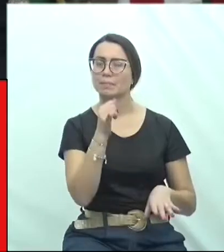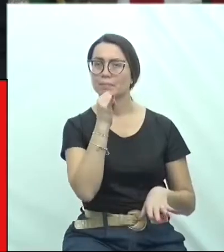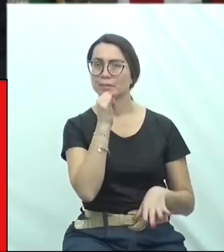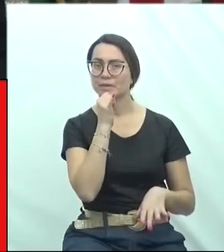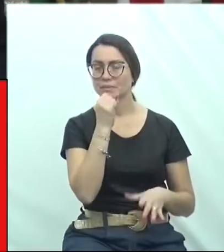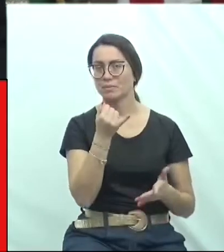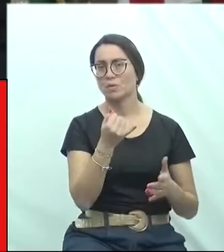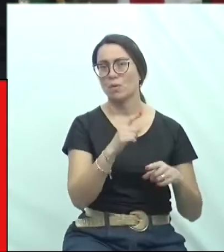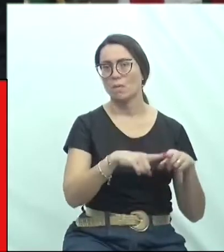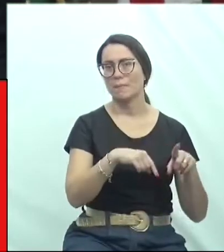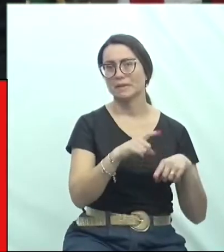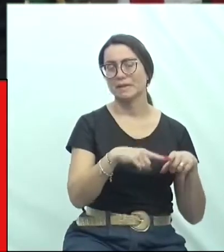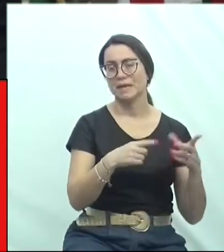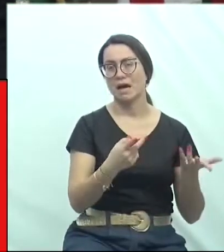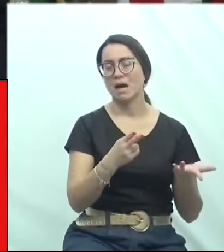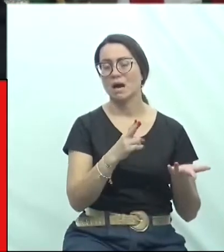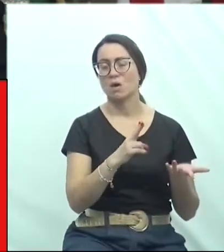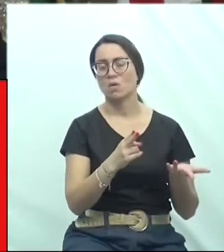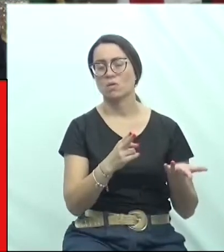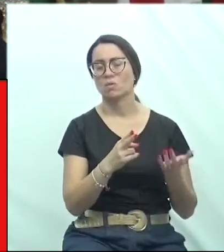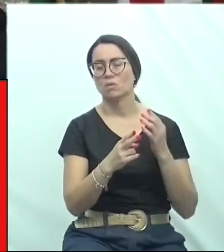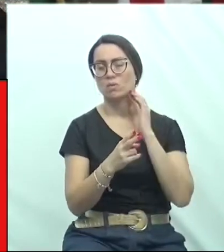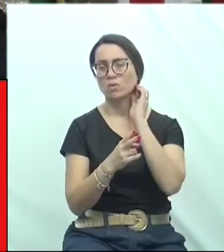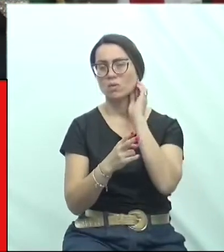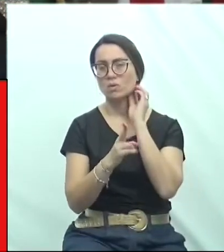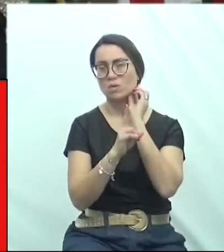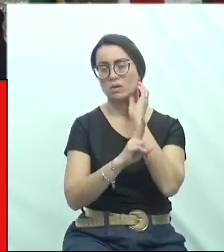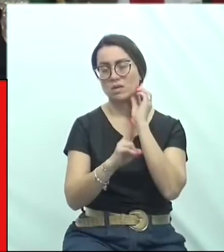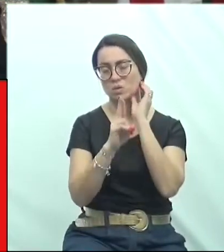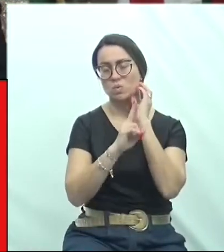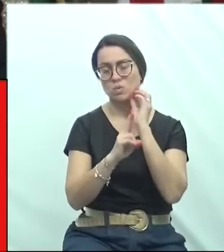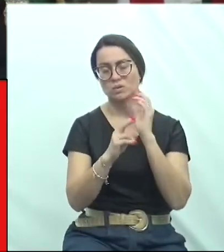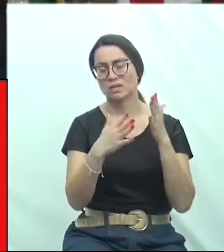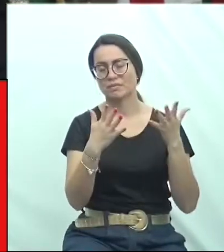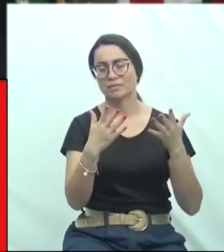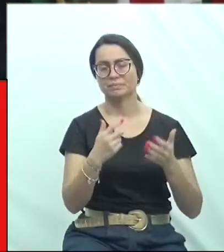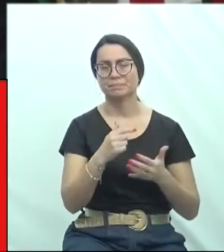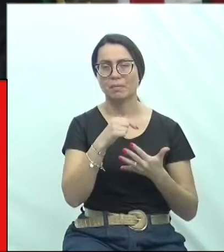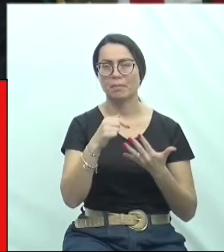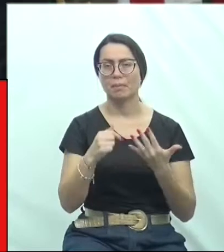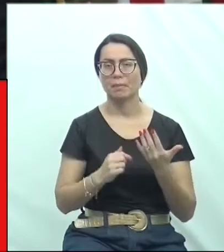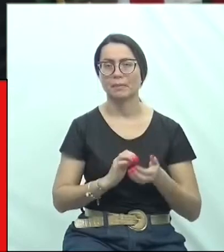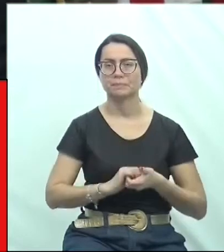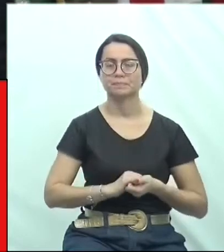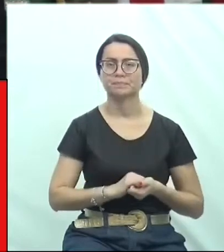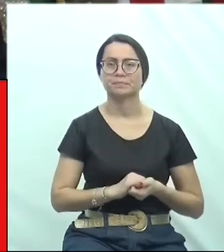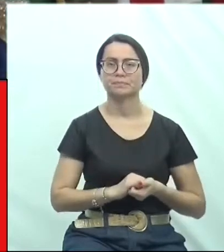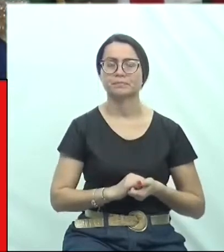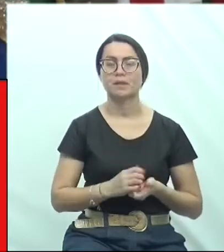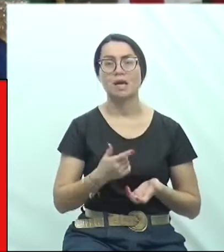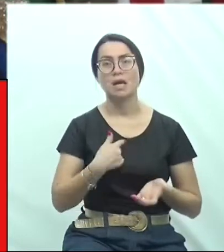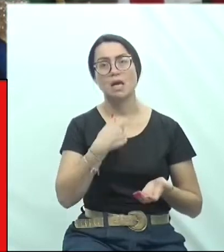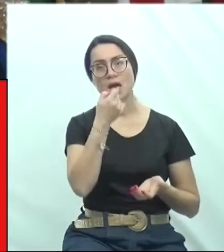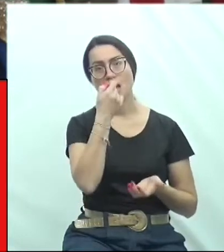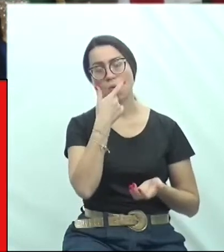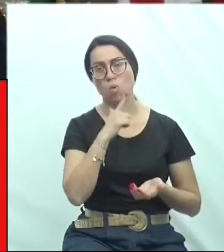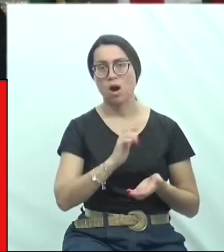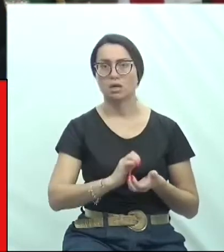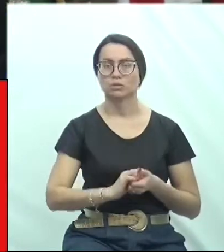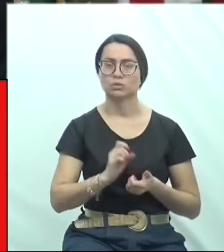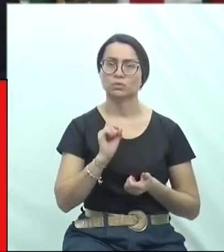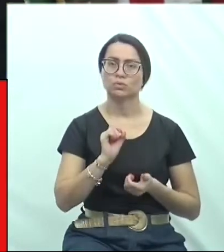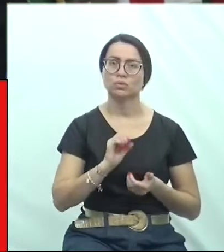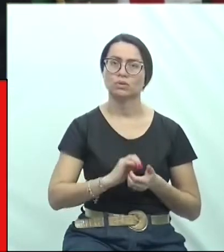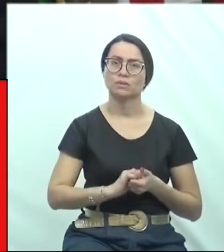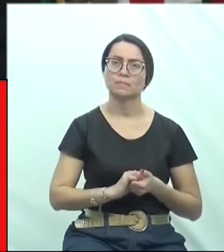os equipamentos estão devidamente instalados, sem pena de altura, etc, etc. Então, e eu acho, vereador Salésio, talvez, que a gente